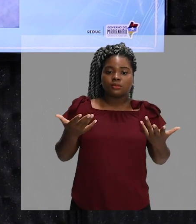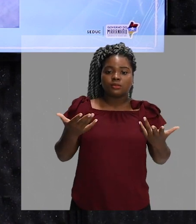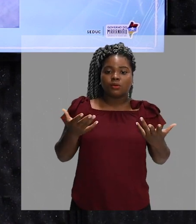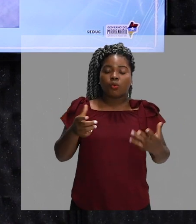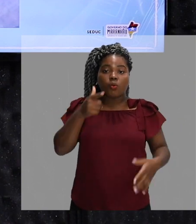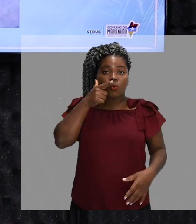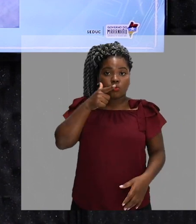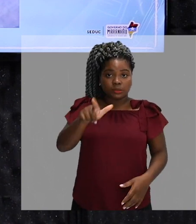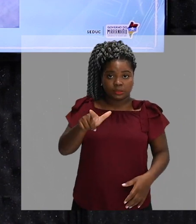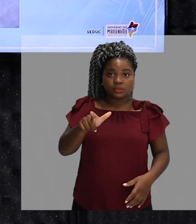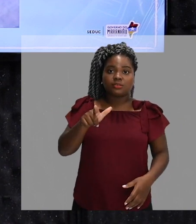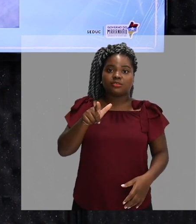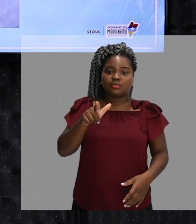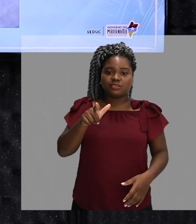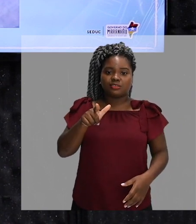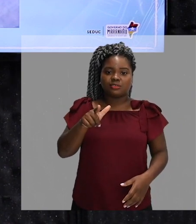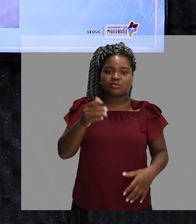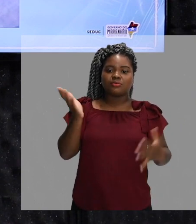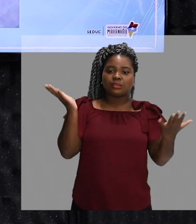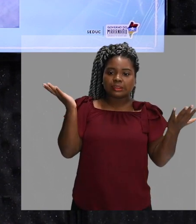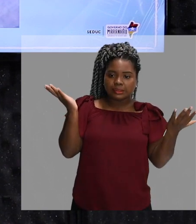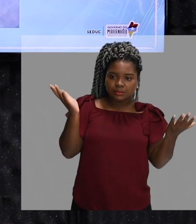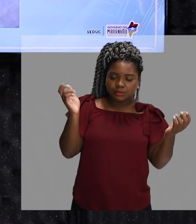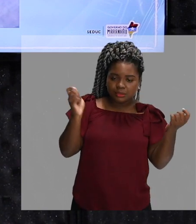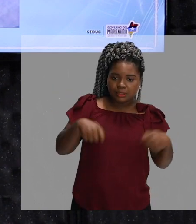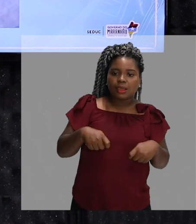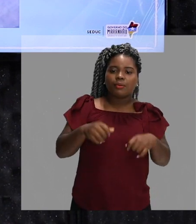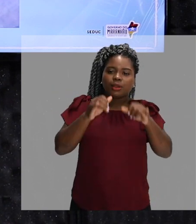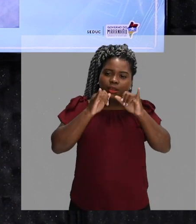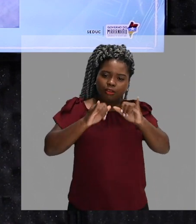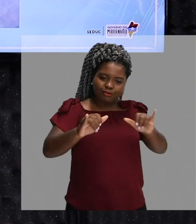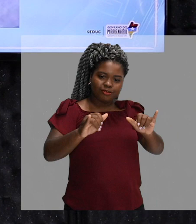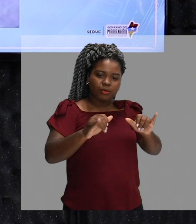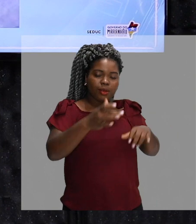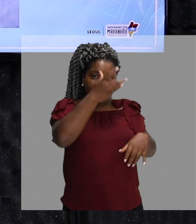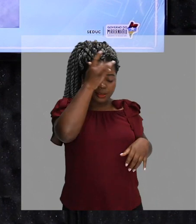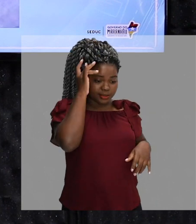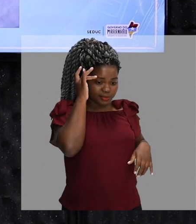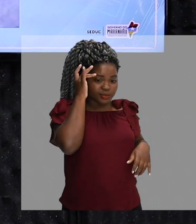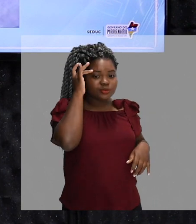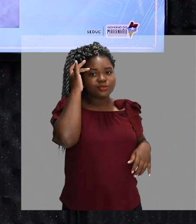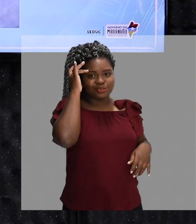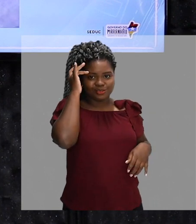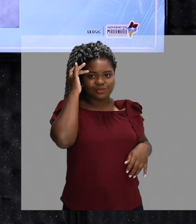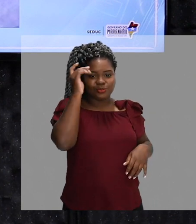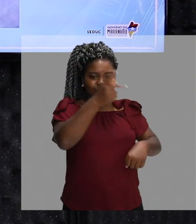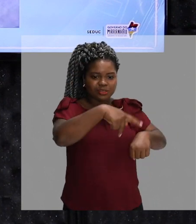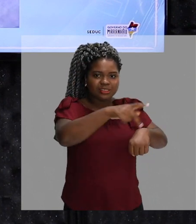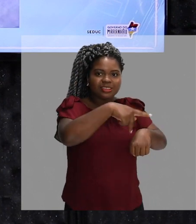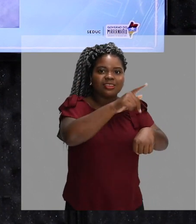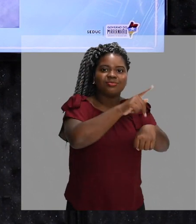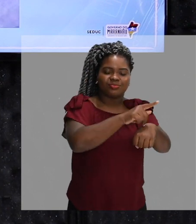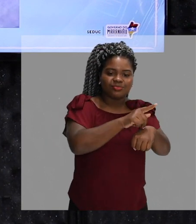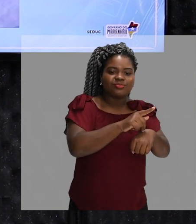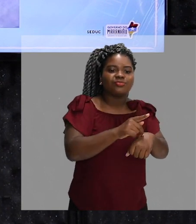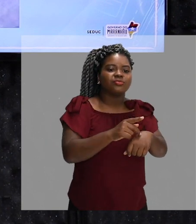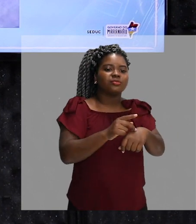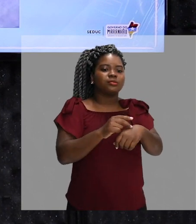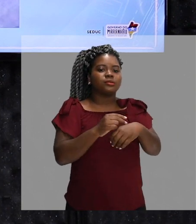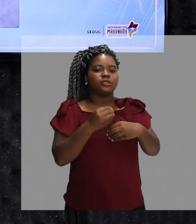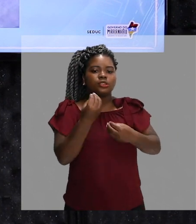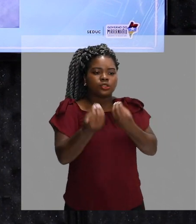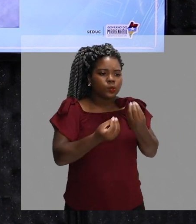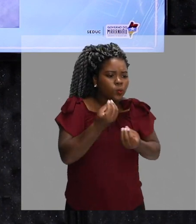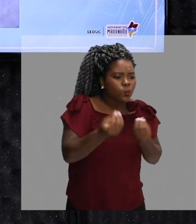onde onde o furacão chegará, e as pessoas podem tomar os devidos cuidados.